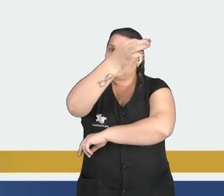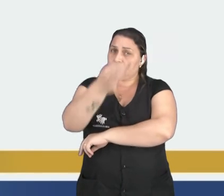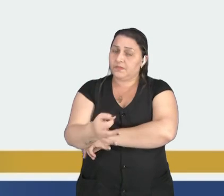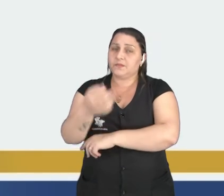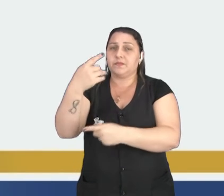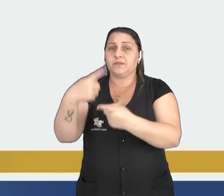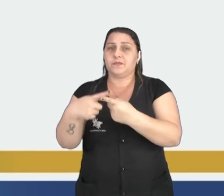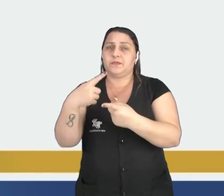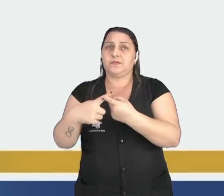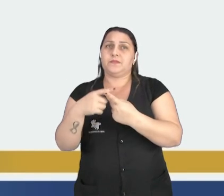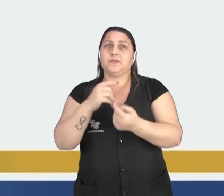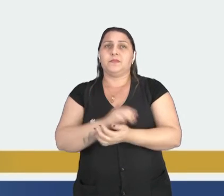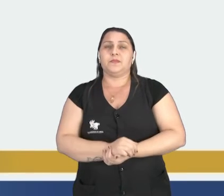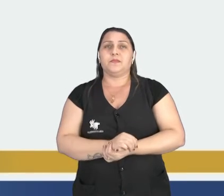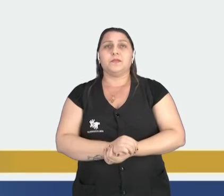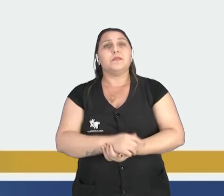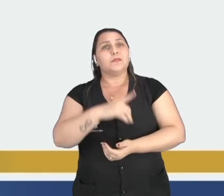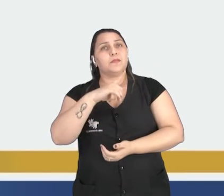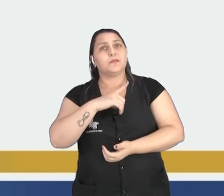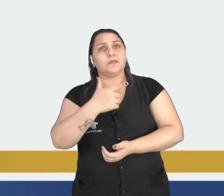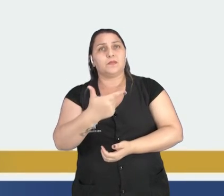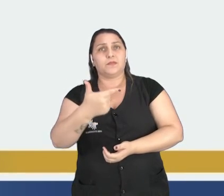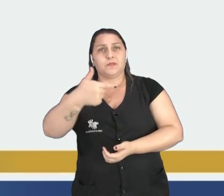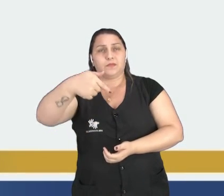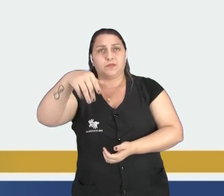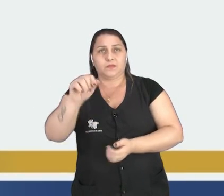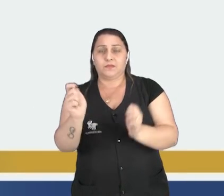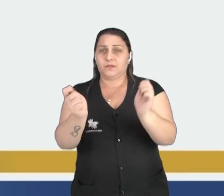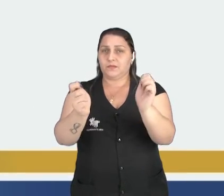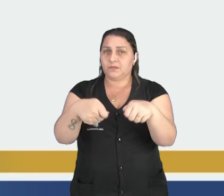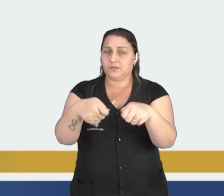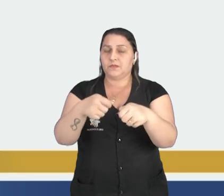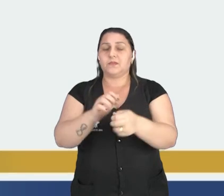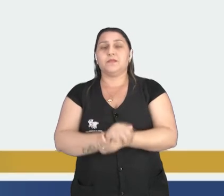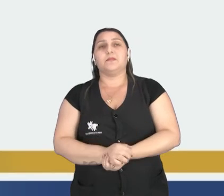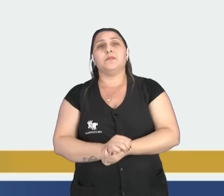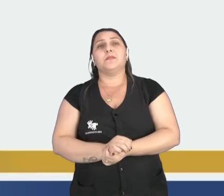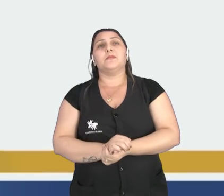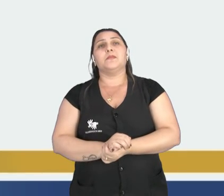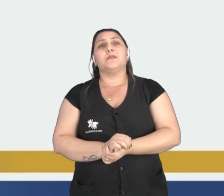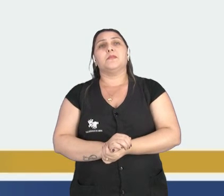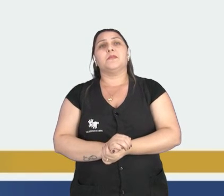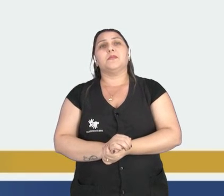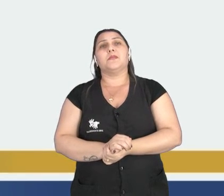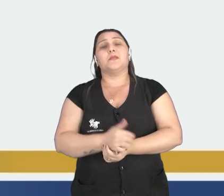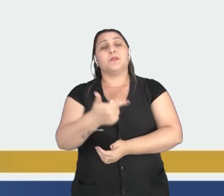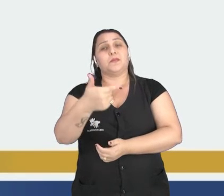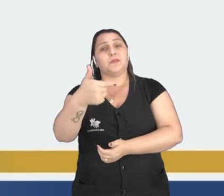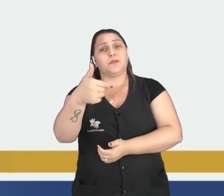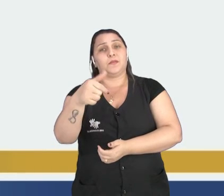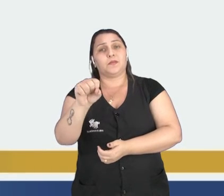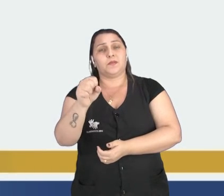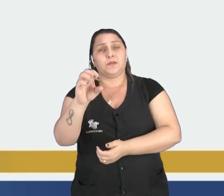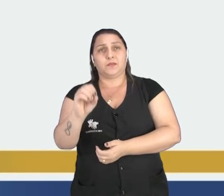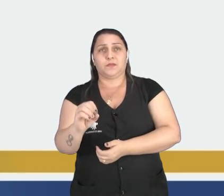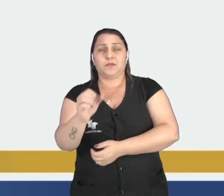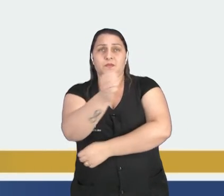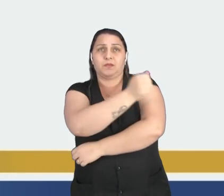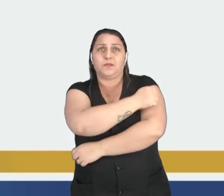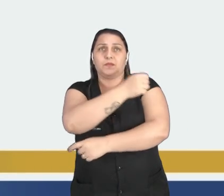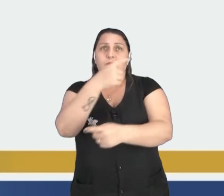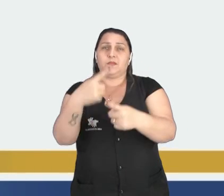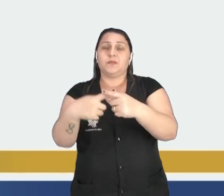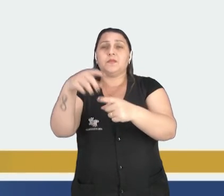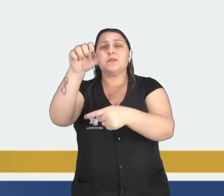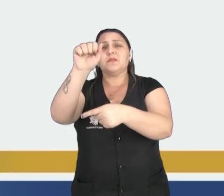acertou. Por quê? Eu vou ter 270 possibilidades de um universo de 280 alunos. Ou seja, por que